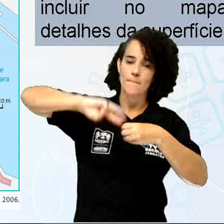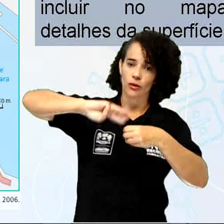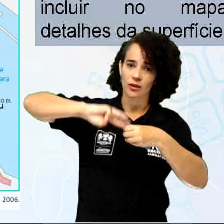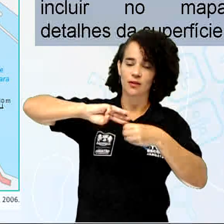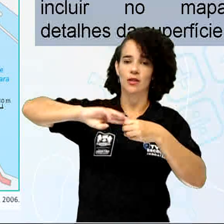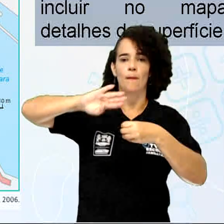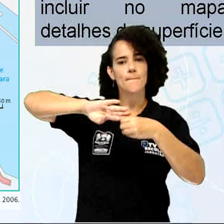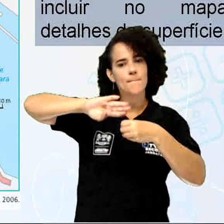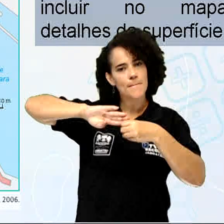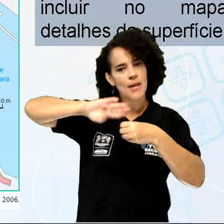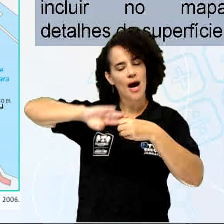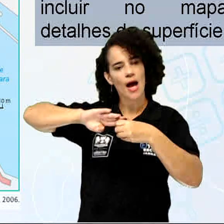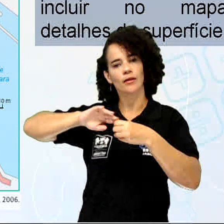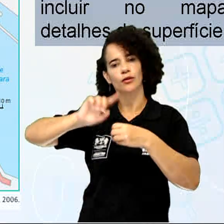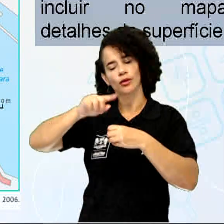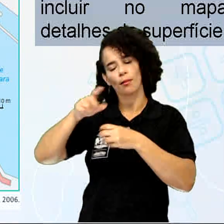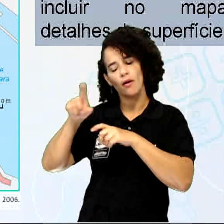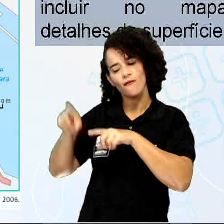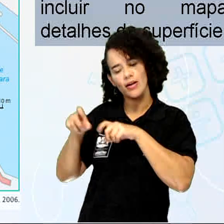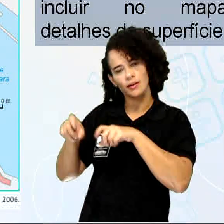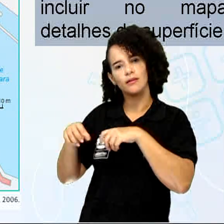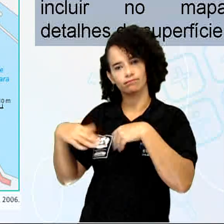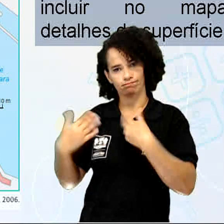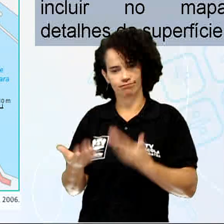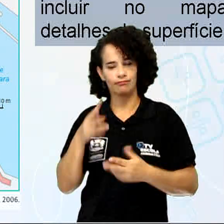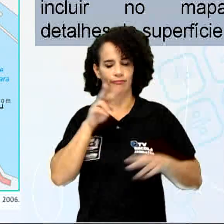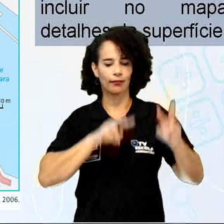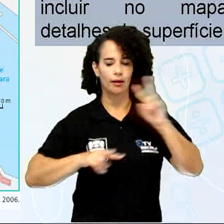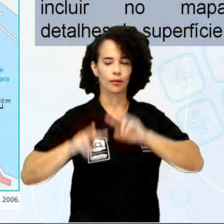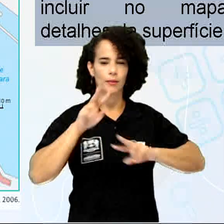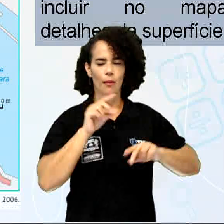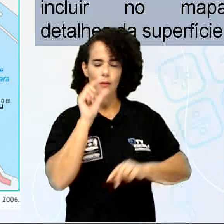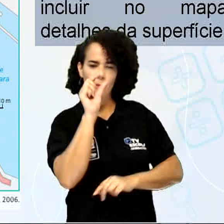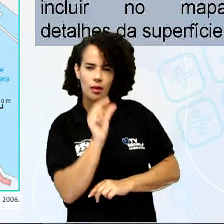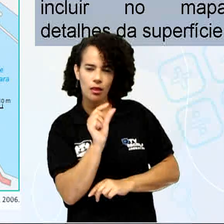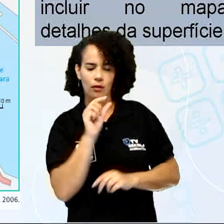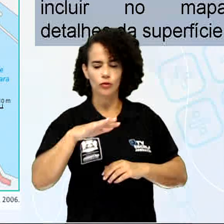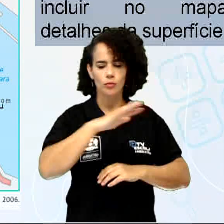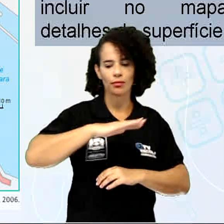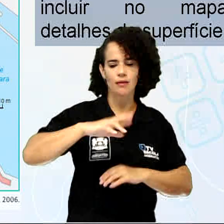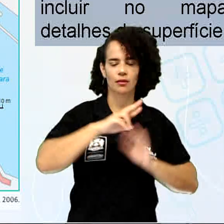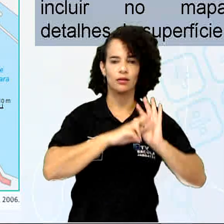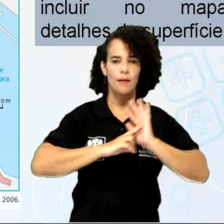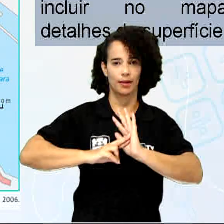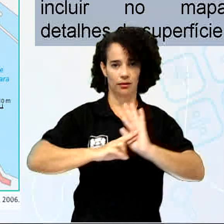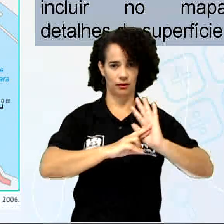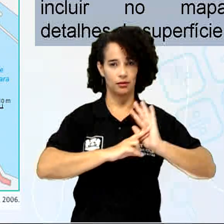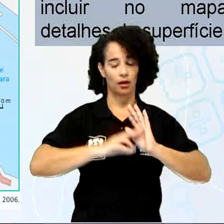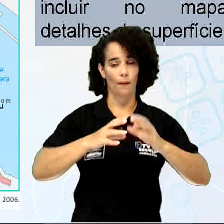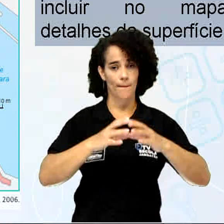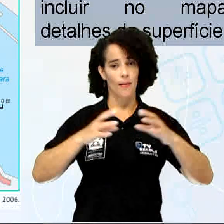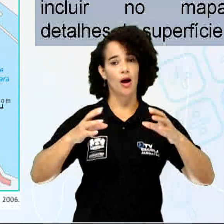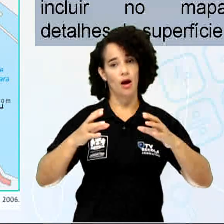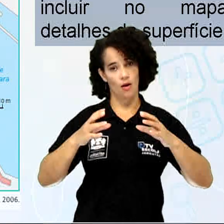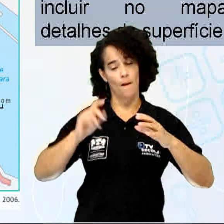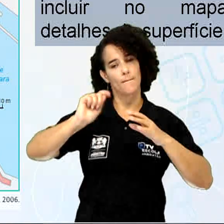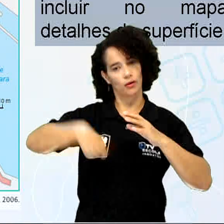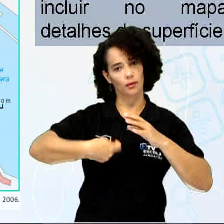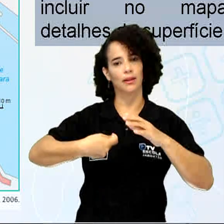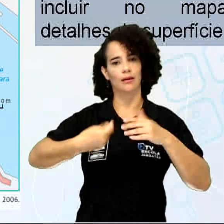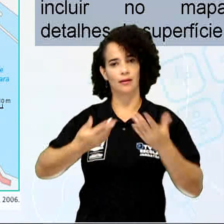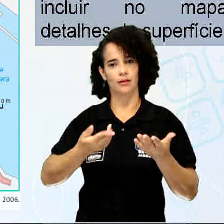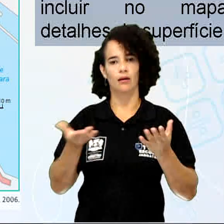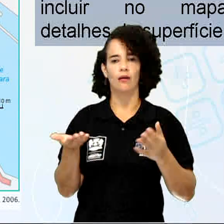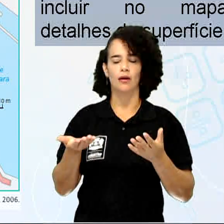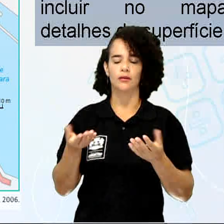bairros e fazendas. Observa que quanto menor o espaço a ser representado, maior é a possibilidade de